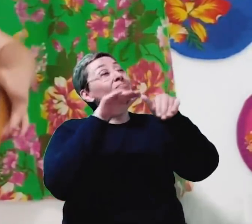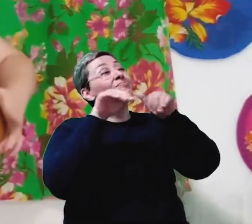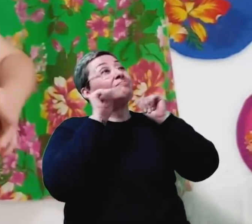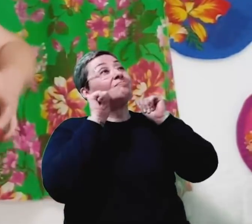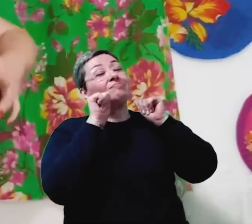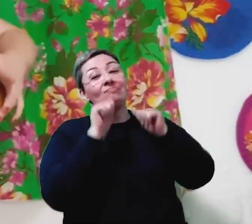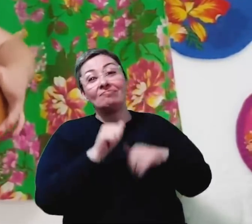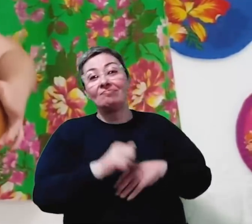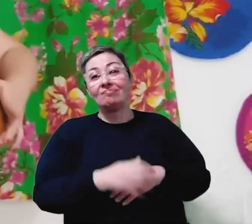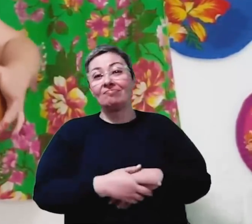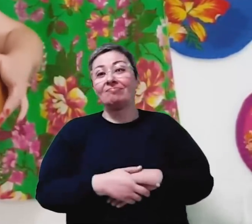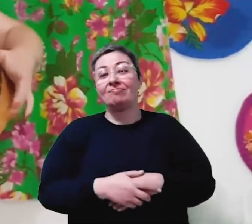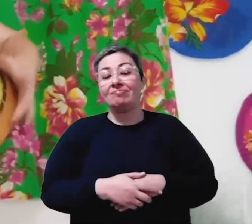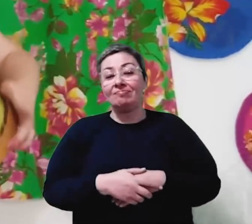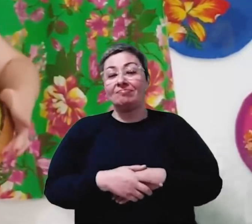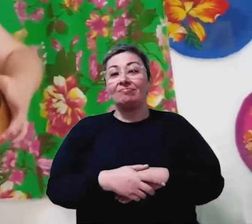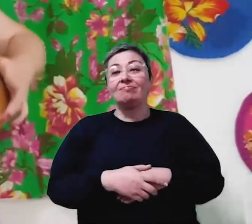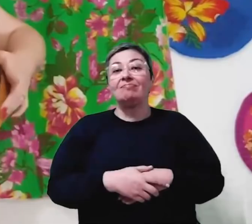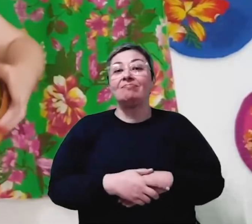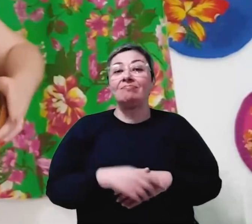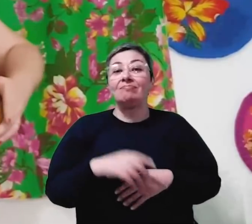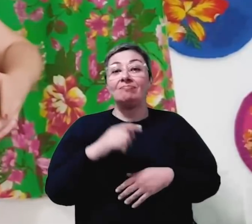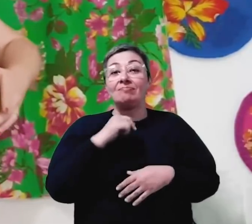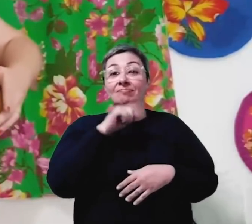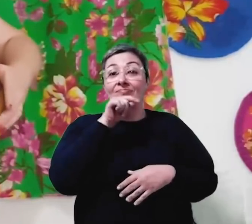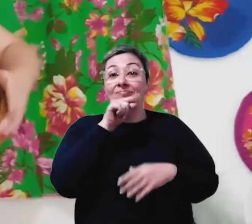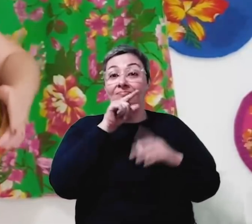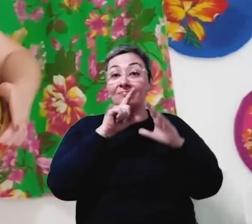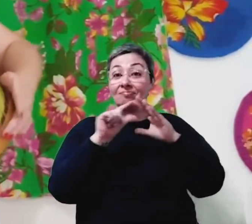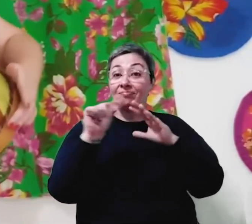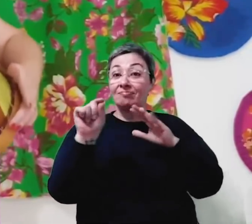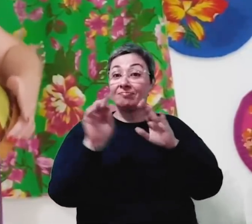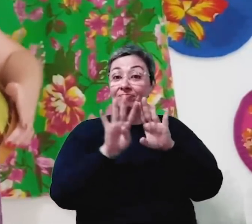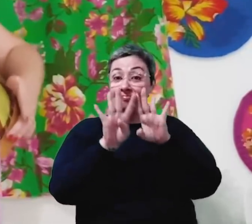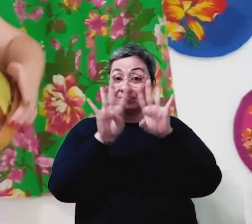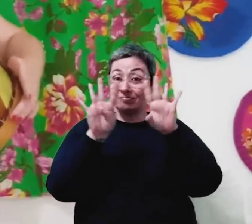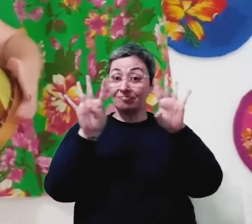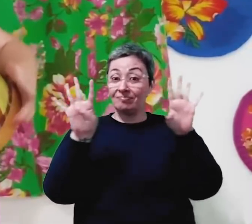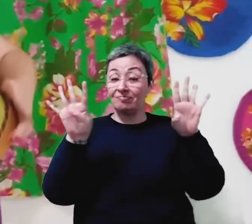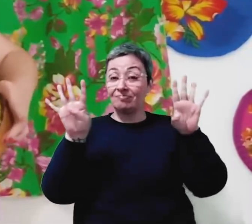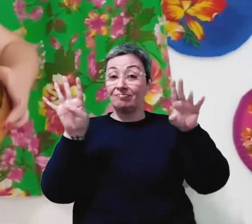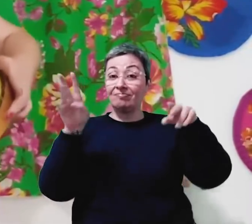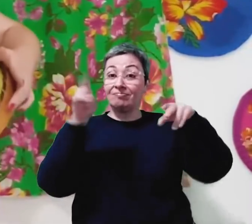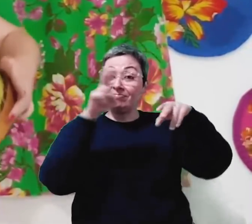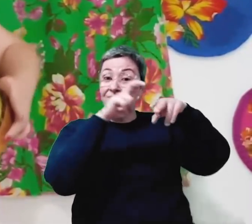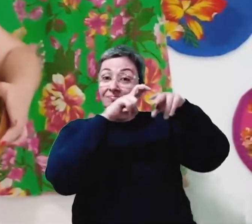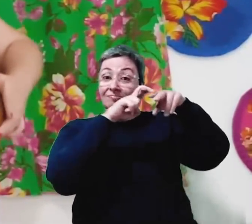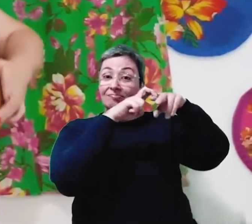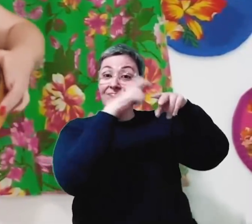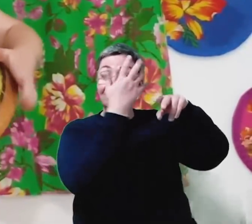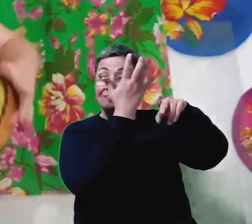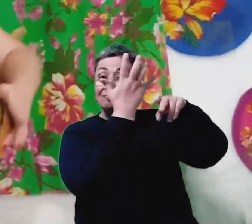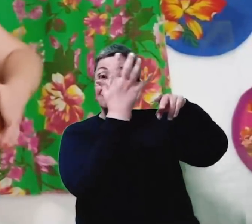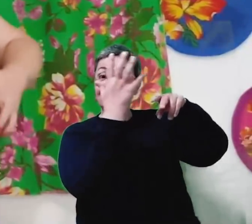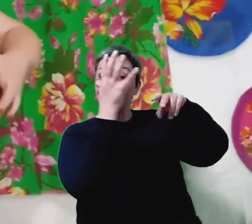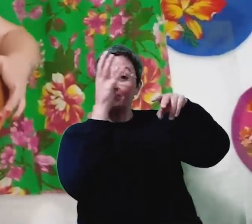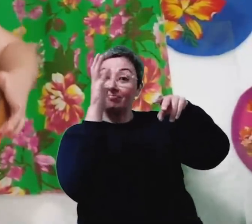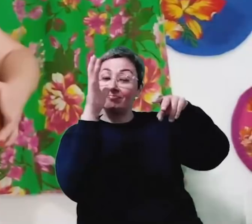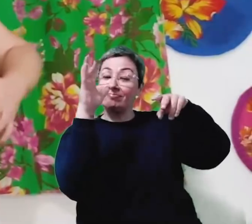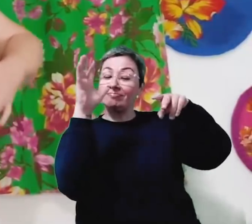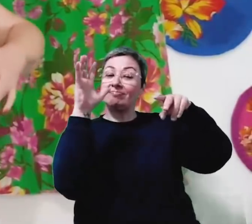Sabiá, vem cá. Sabiá fugiu da gaiola, foi cantar